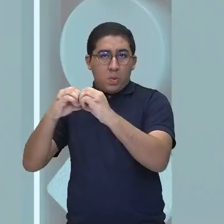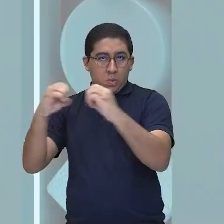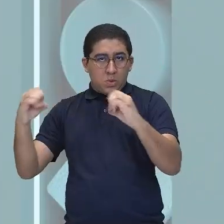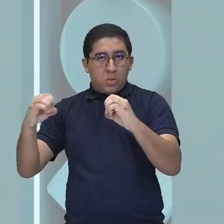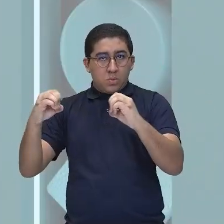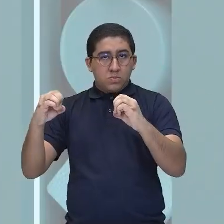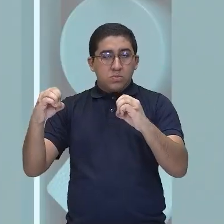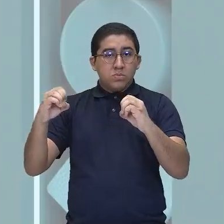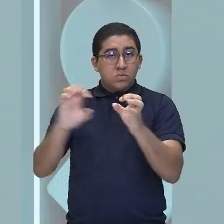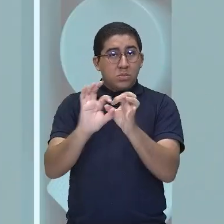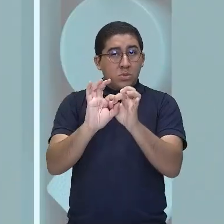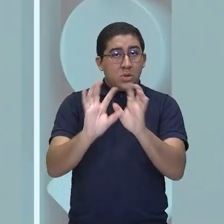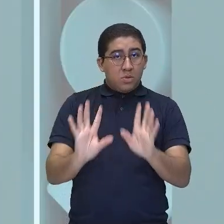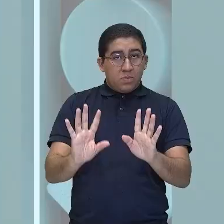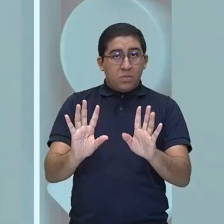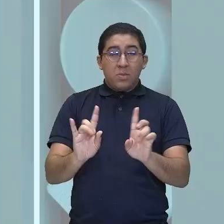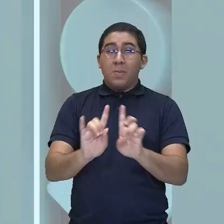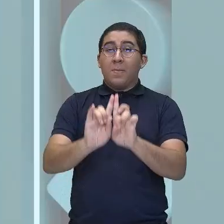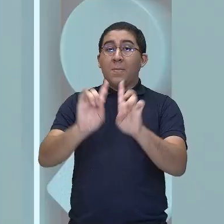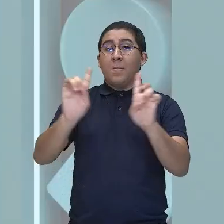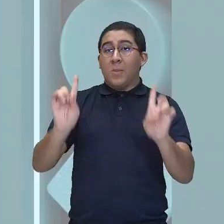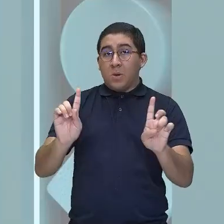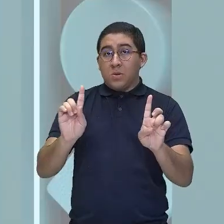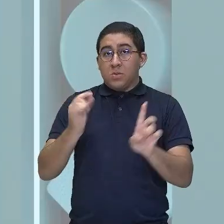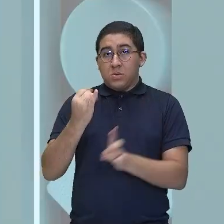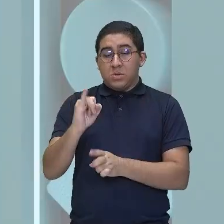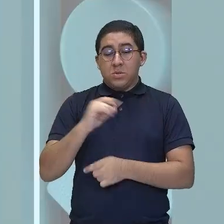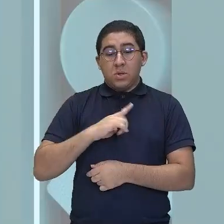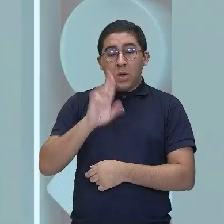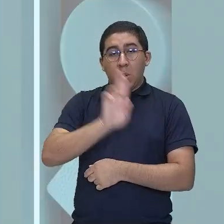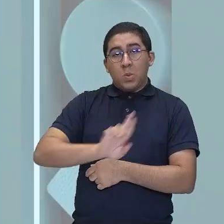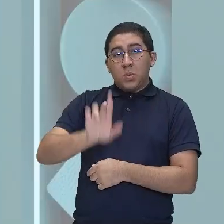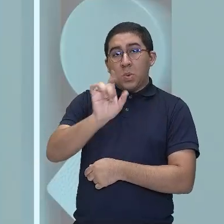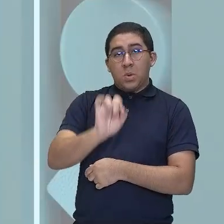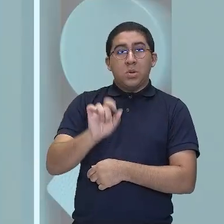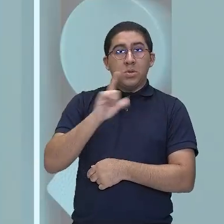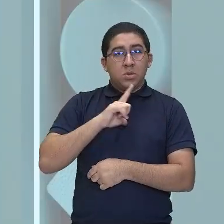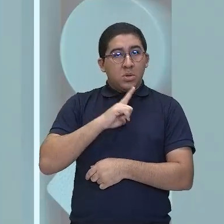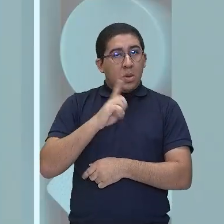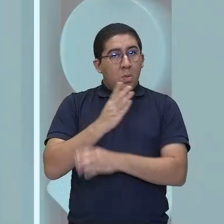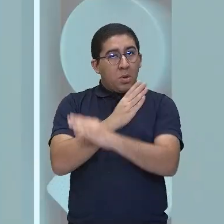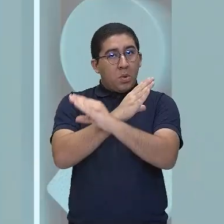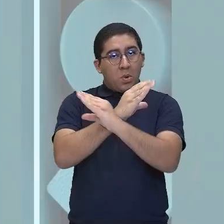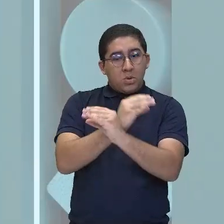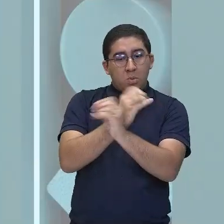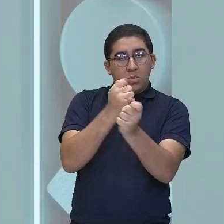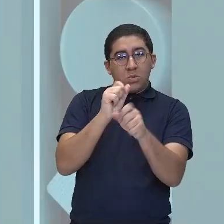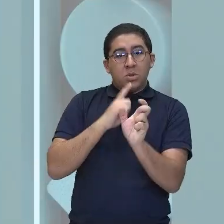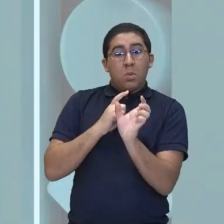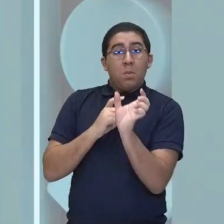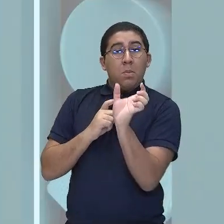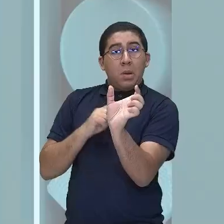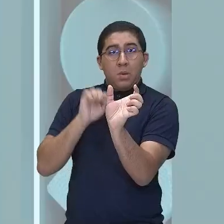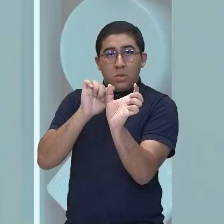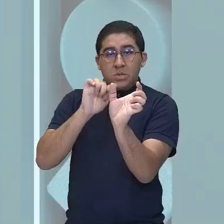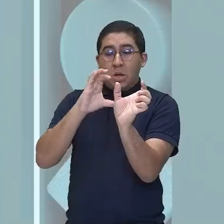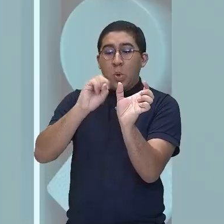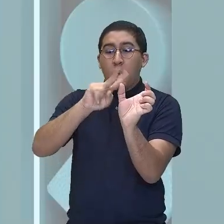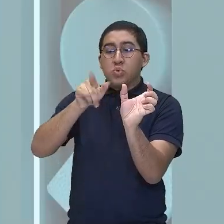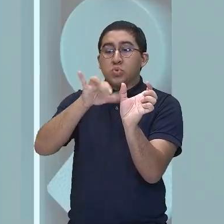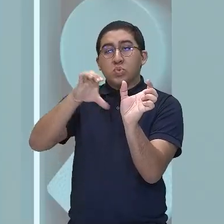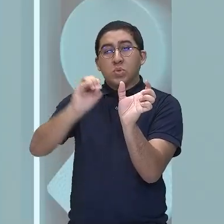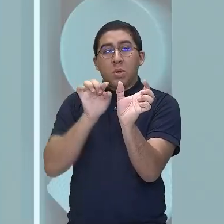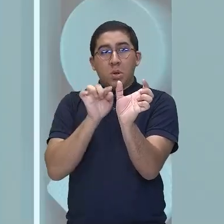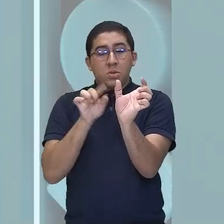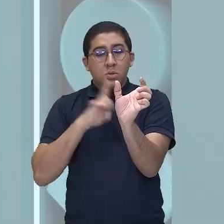são independentes, porém, quando é utilizado aí uma conjunção para unir uma oração a mais, ela